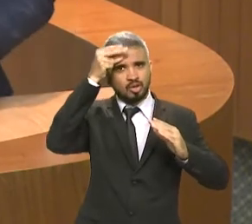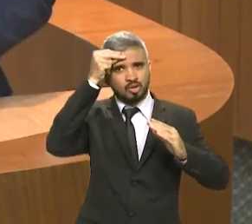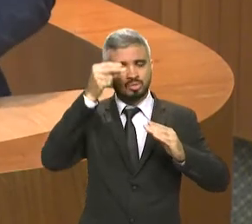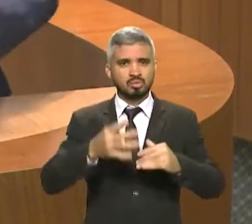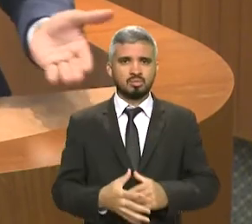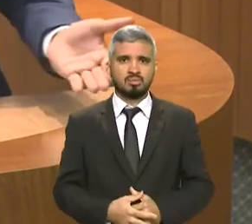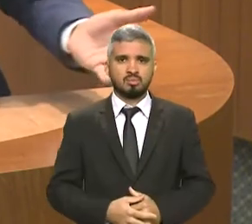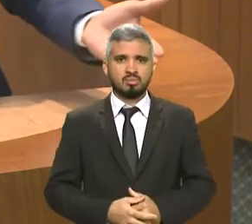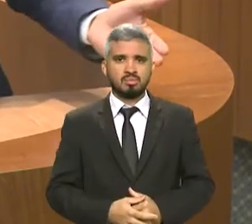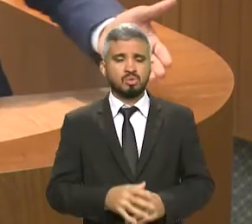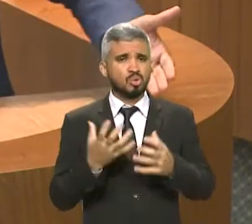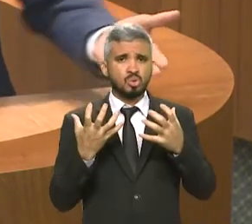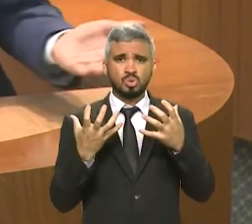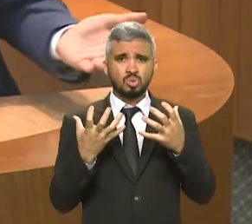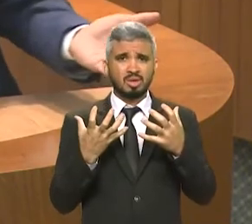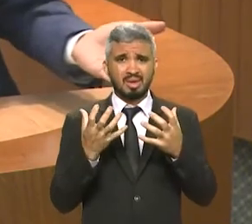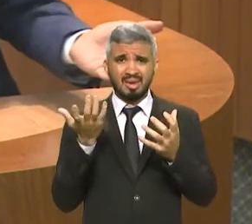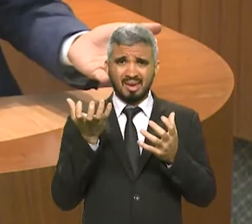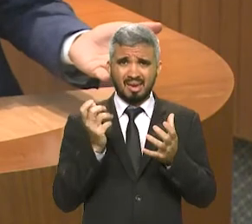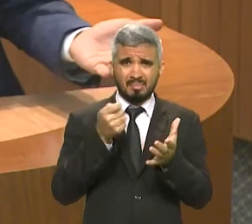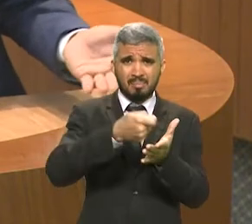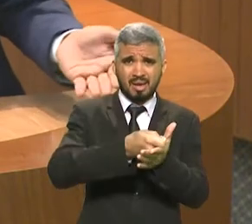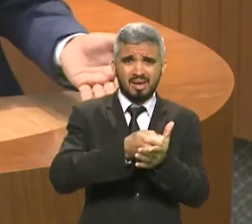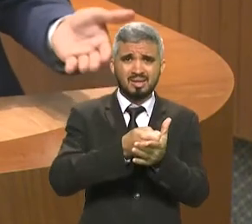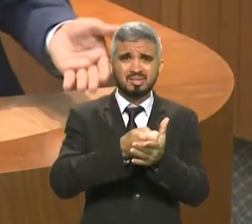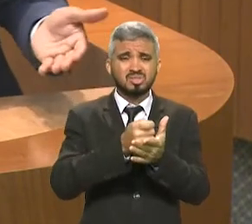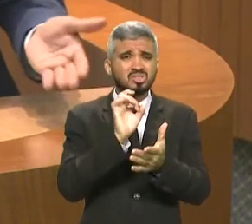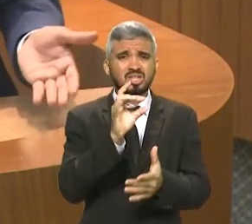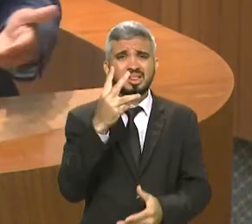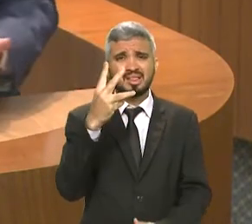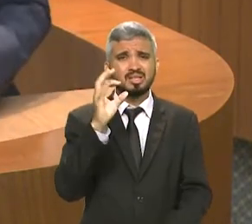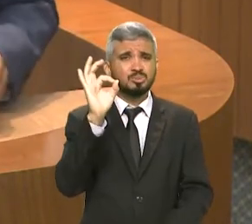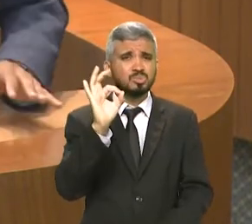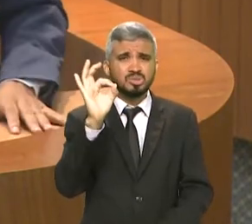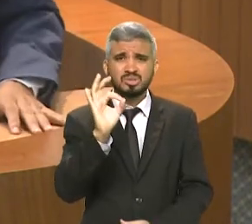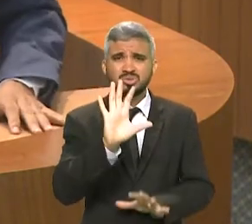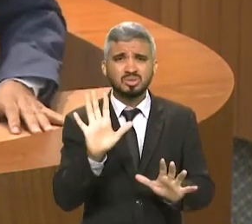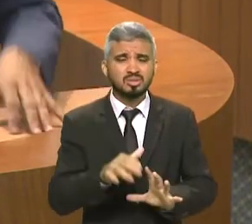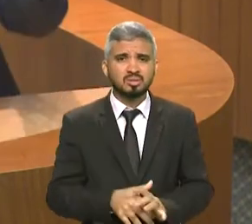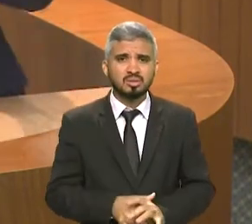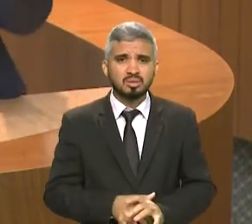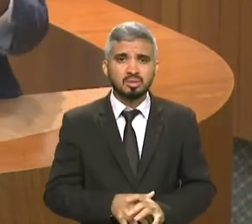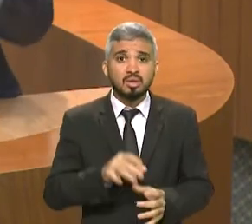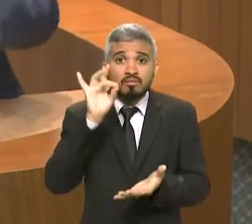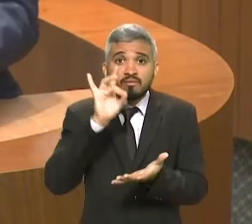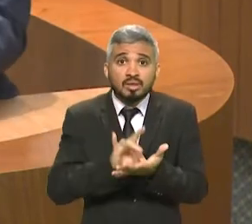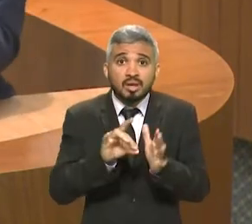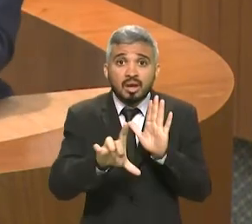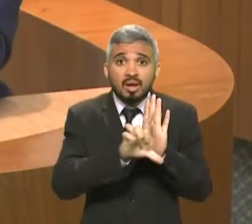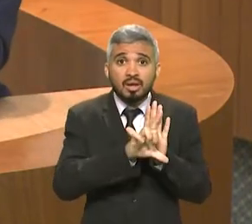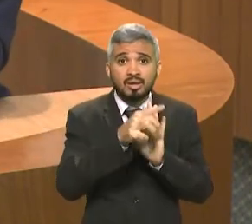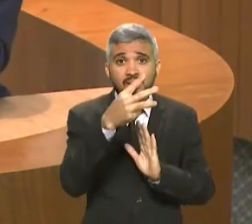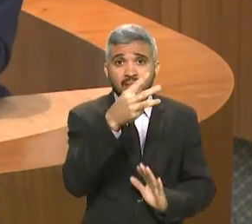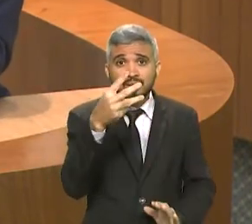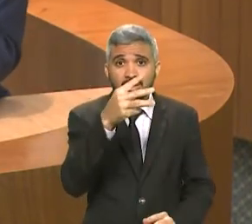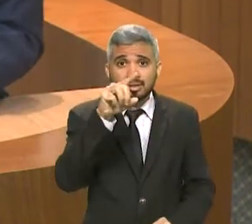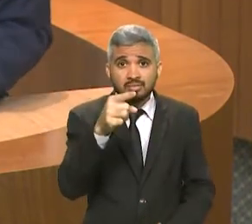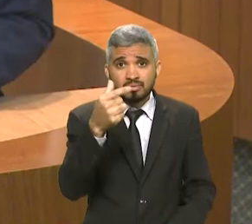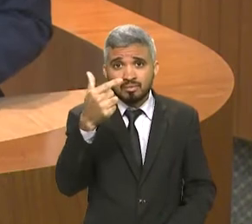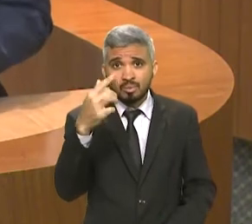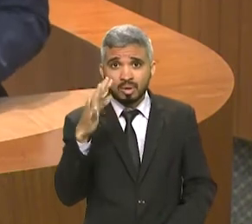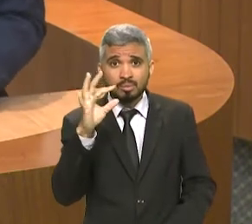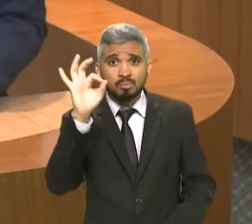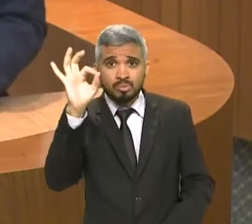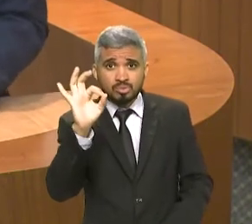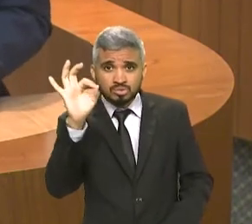Quer conceder um reajuste de 3% aos professores? Reajuste é de 33,24%. Prefeito Felipe dos Pneus, se não tem o